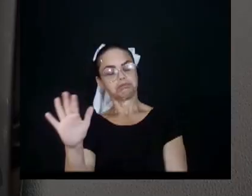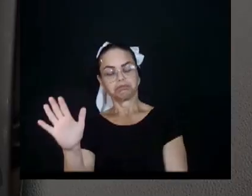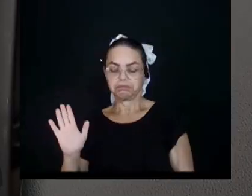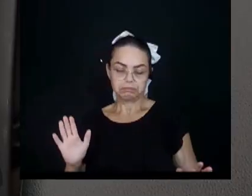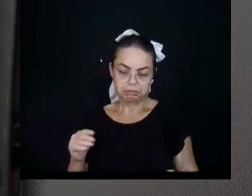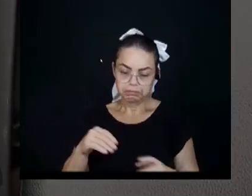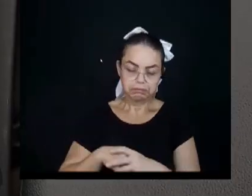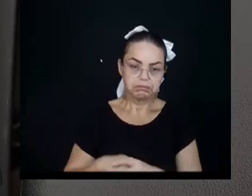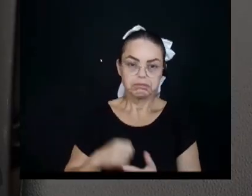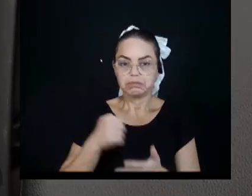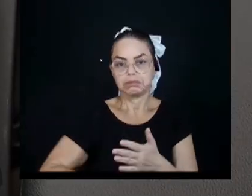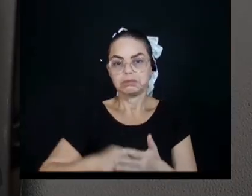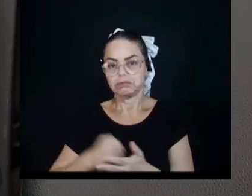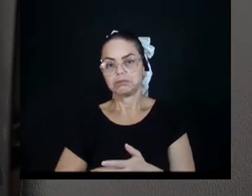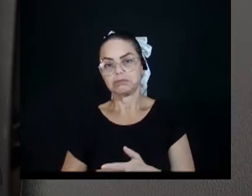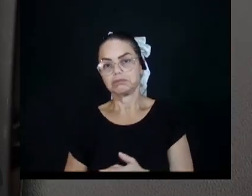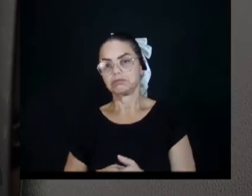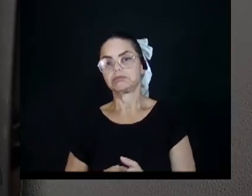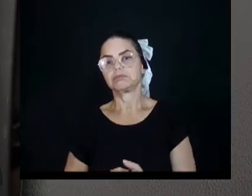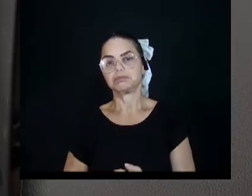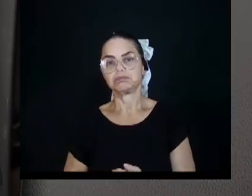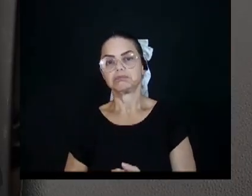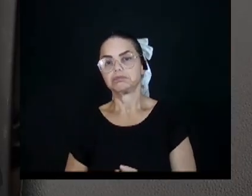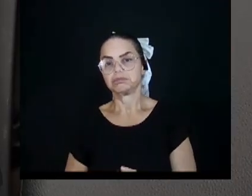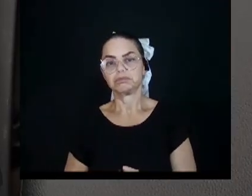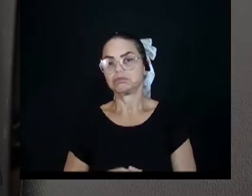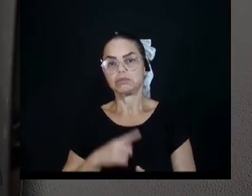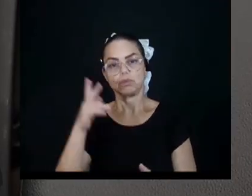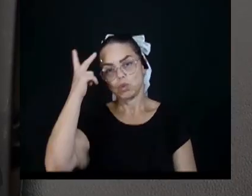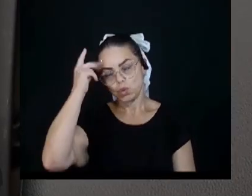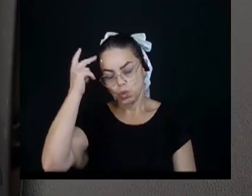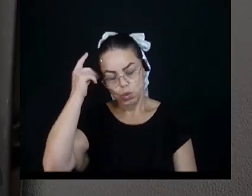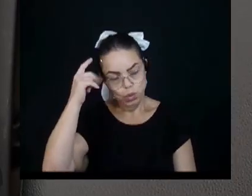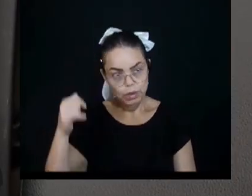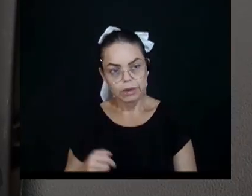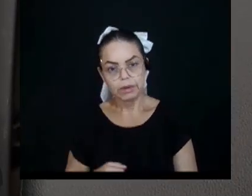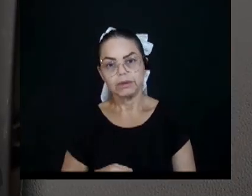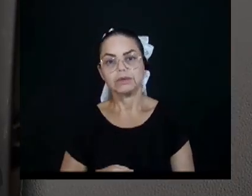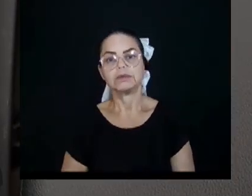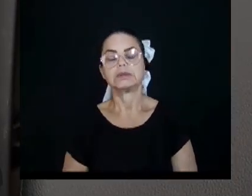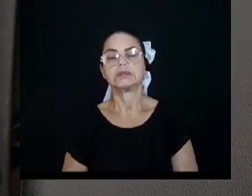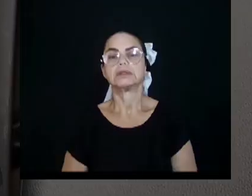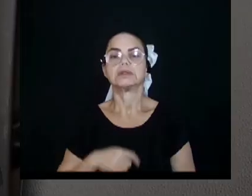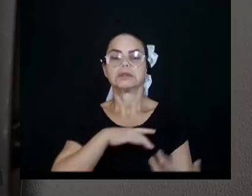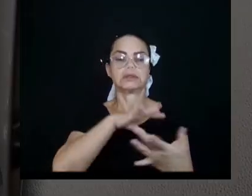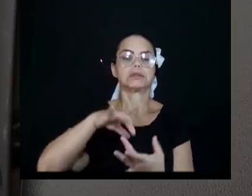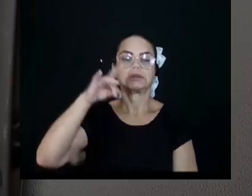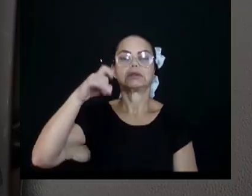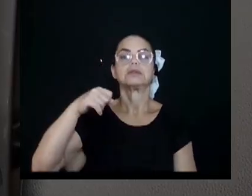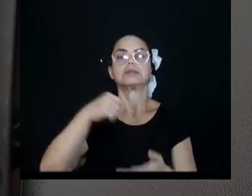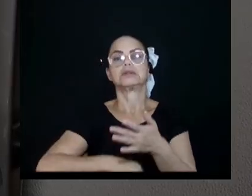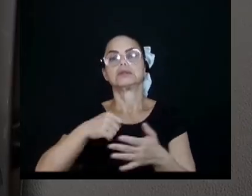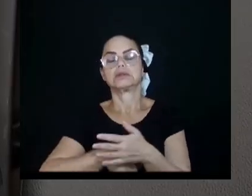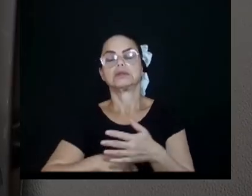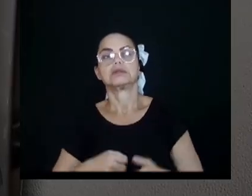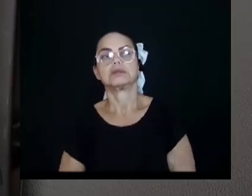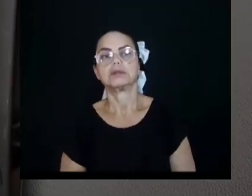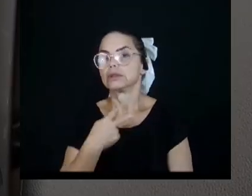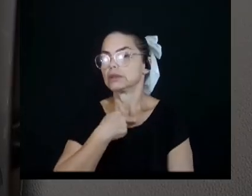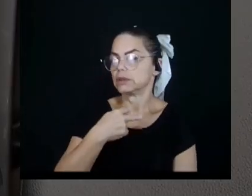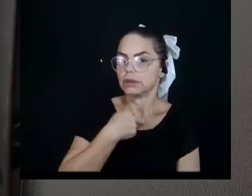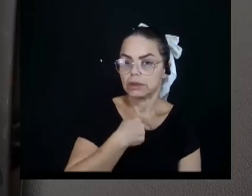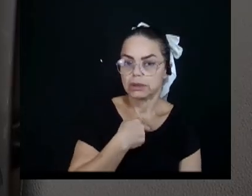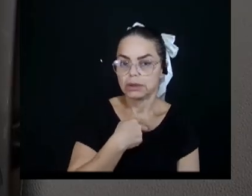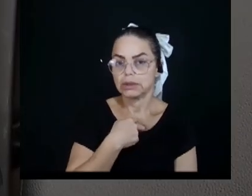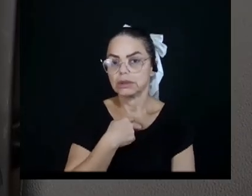política que é objeto do campo da luta democrática. Agora, isso não pode impedir que a Câmara cumpra a